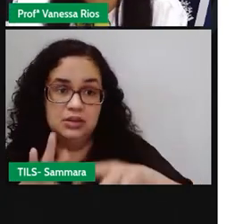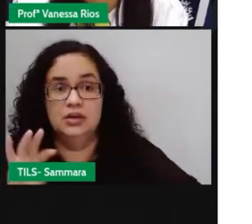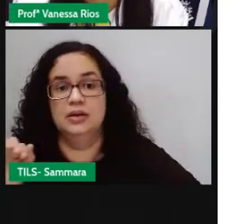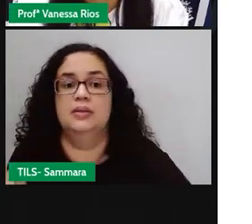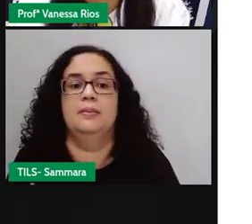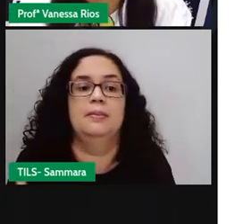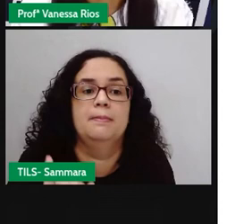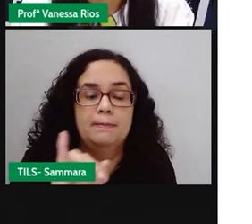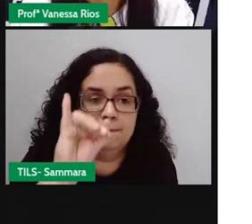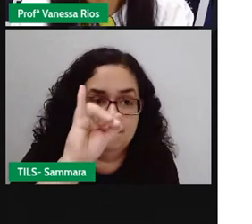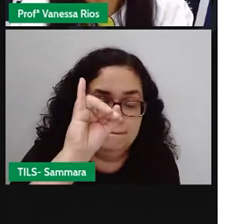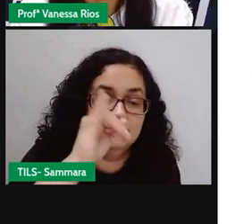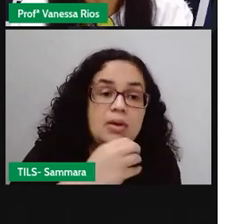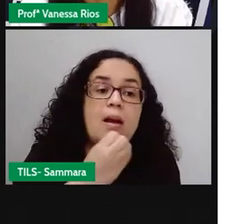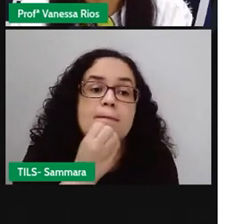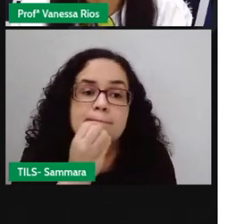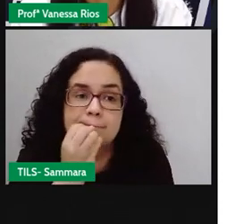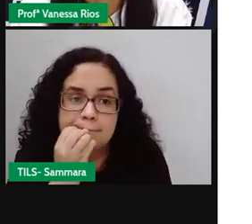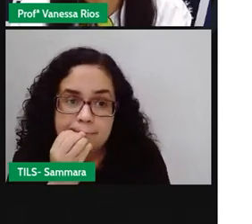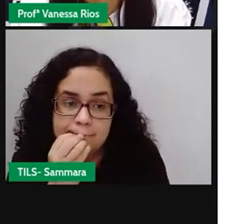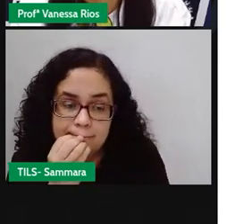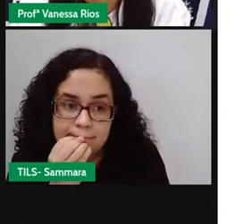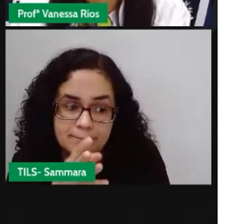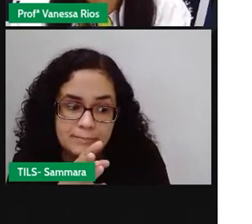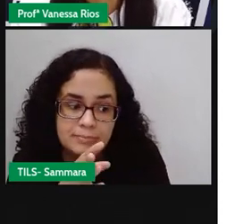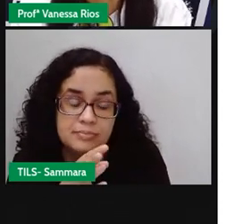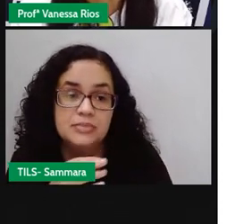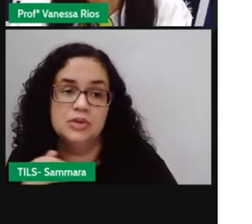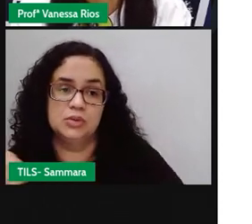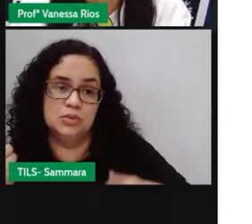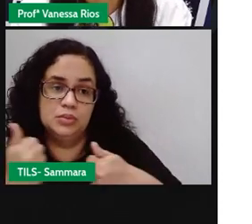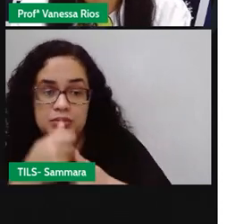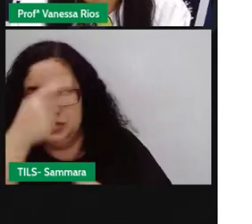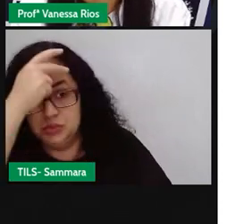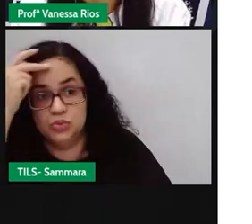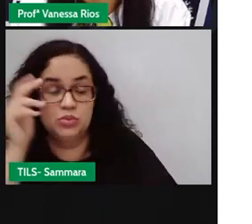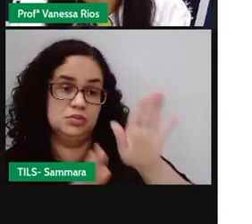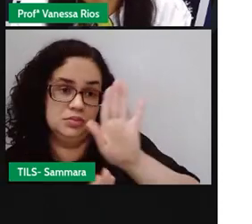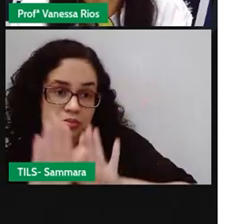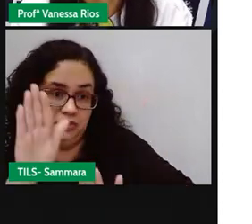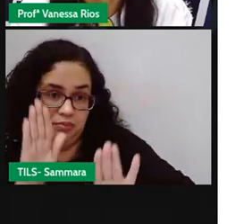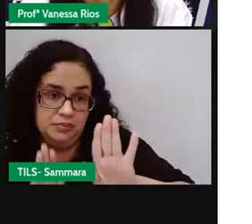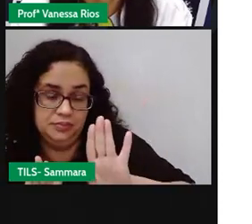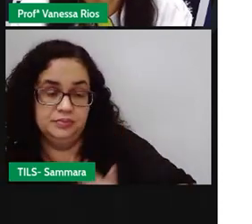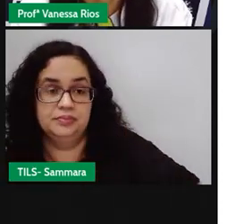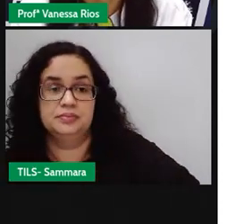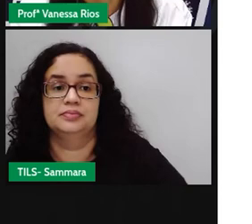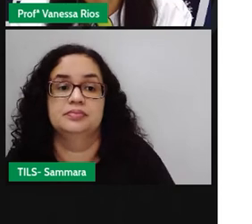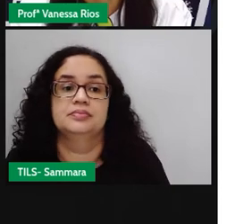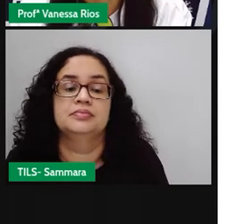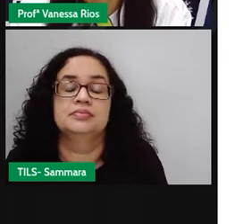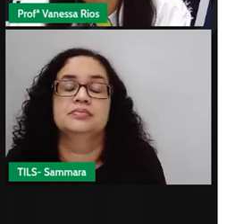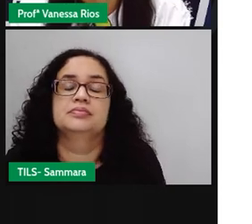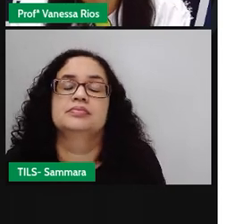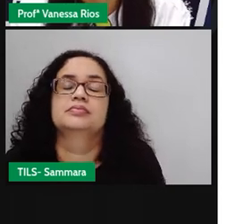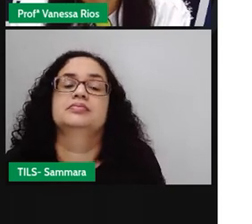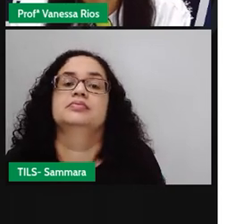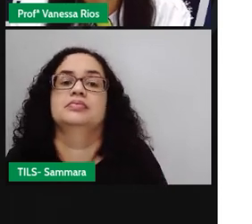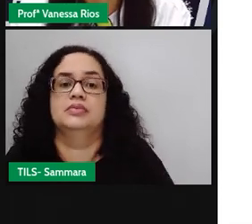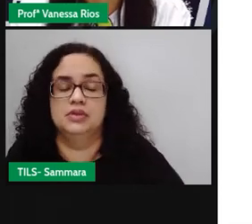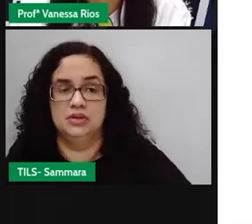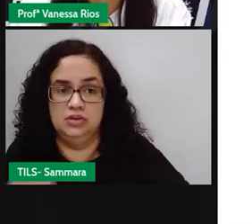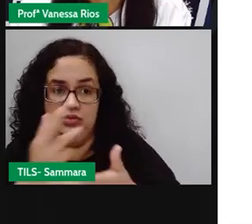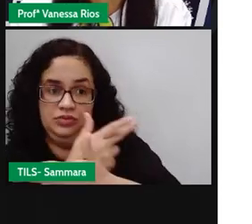importância de tratar bem a quem está próximo da gente, a quem está à nossa volta. Aí você pode pensar